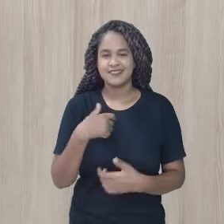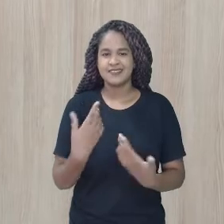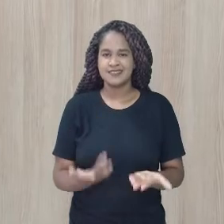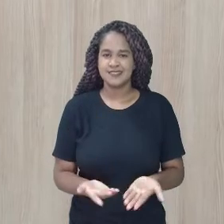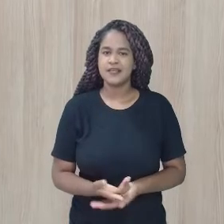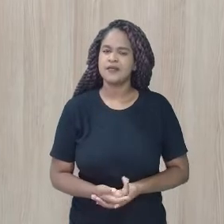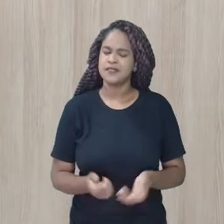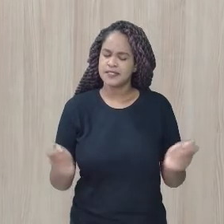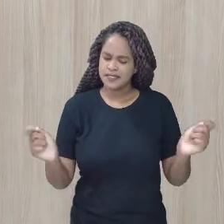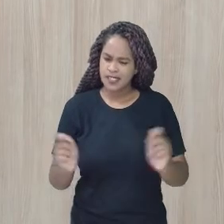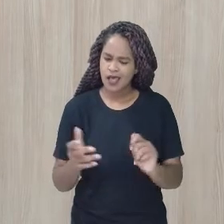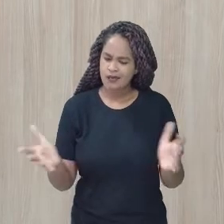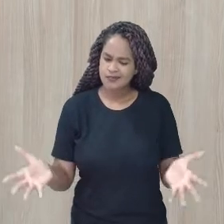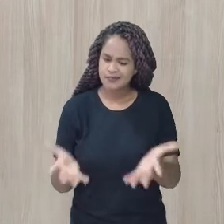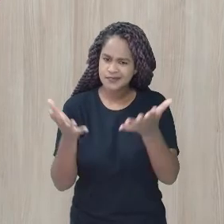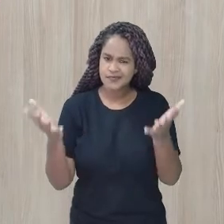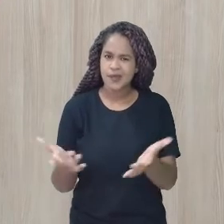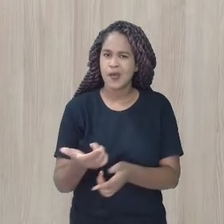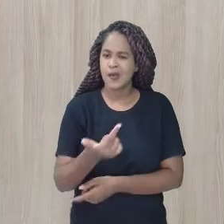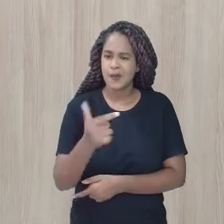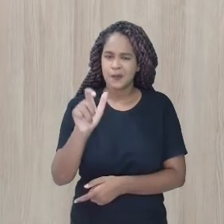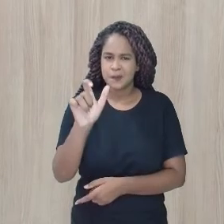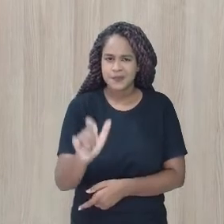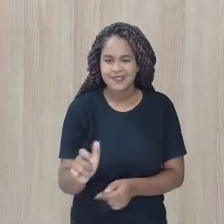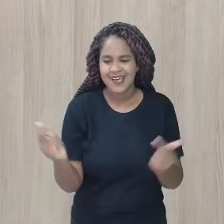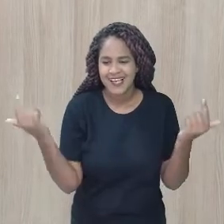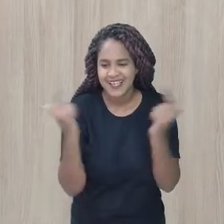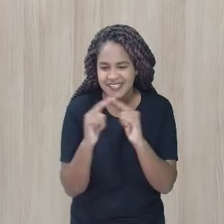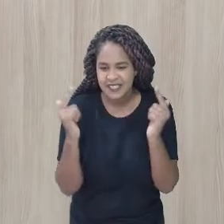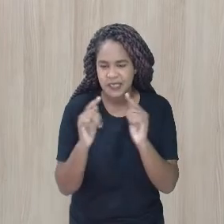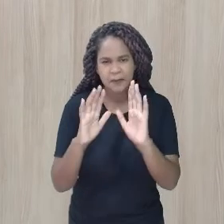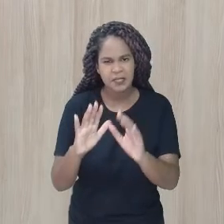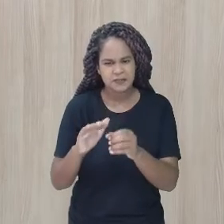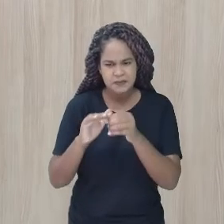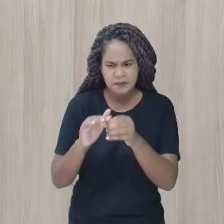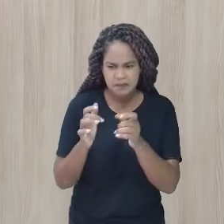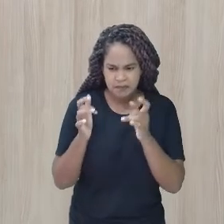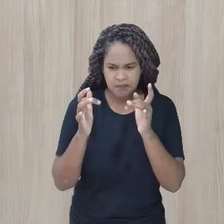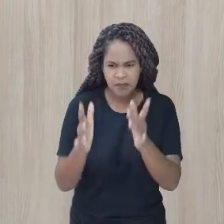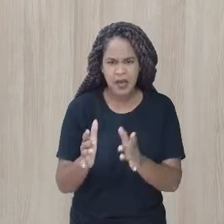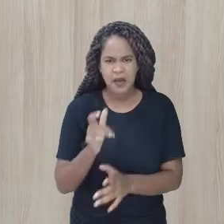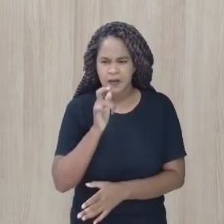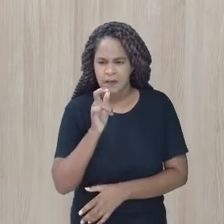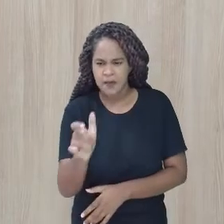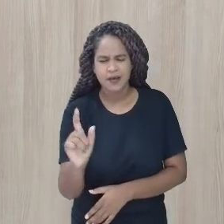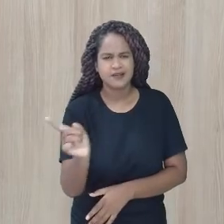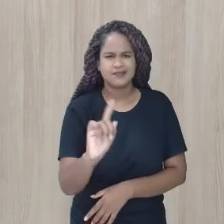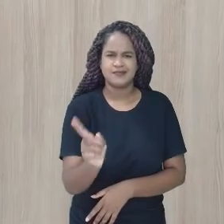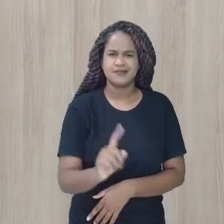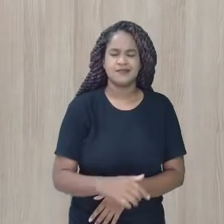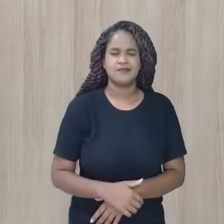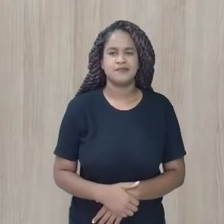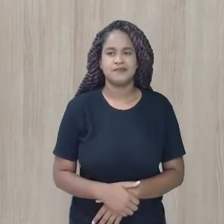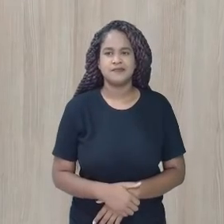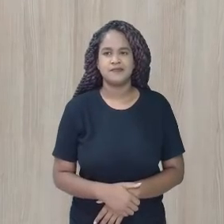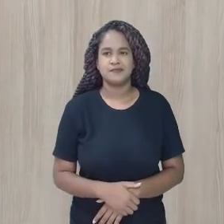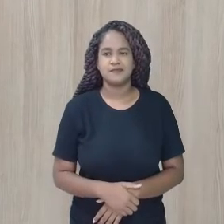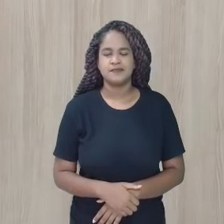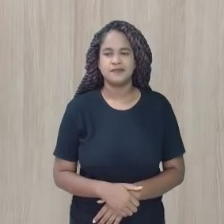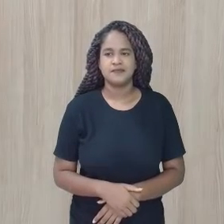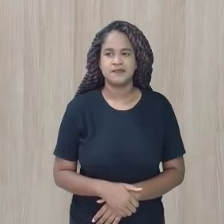outro rir, divertir, sem ofender, sem deixar outras pessoas tristes.